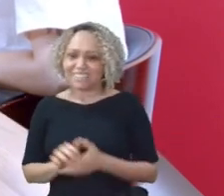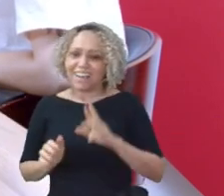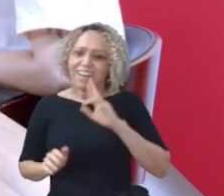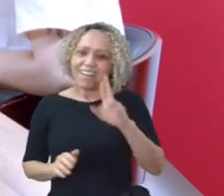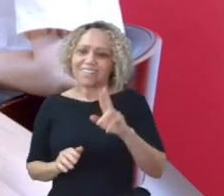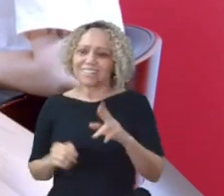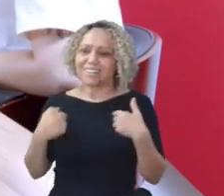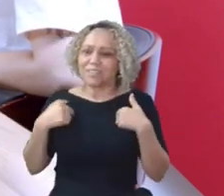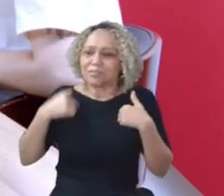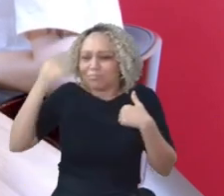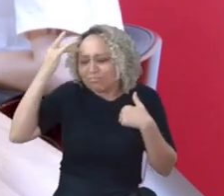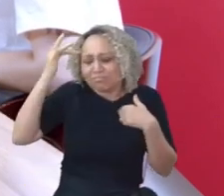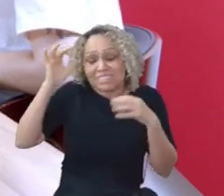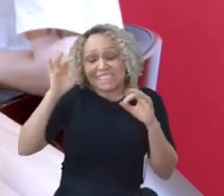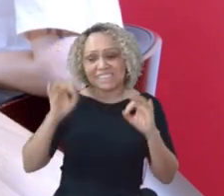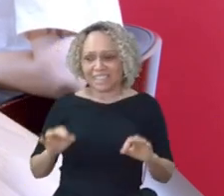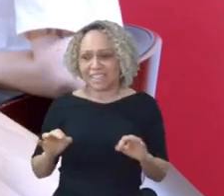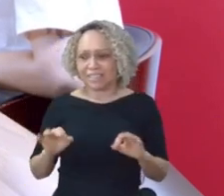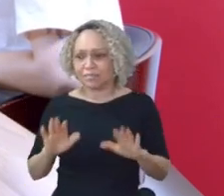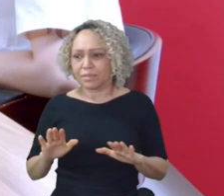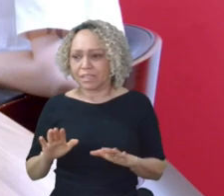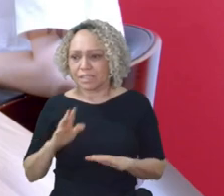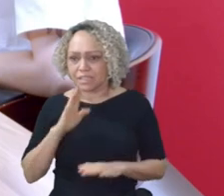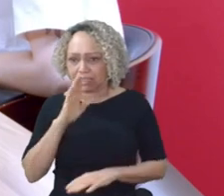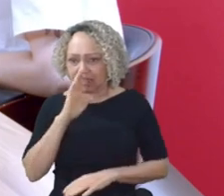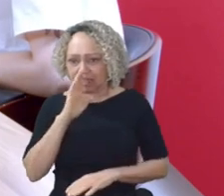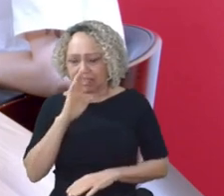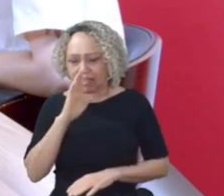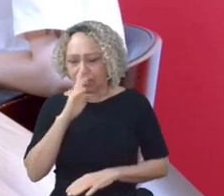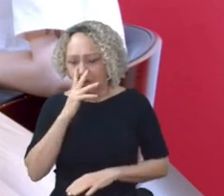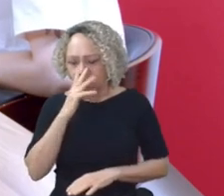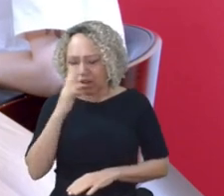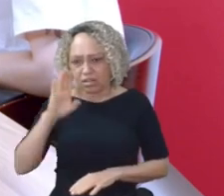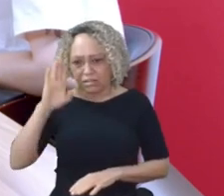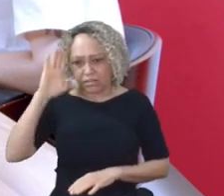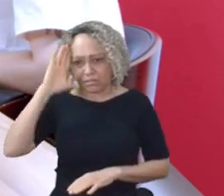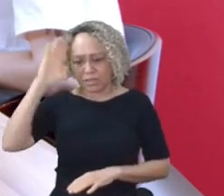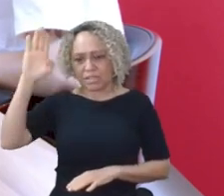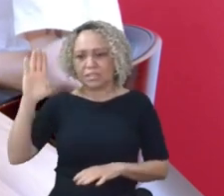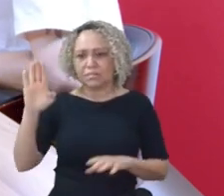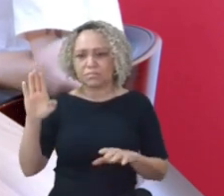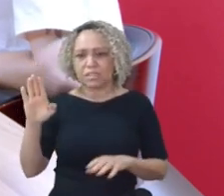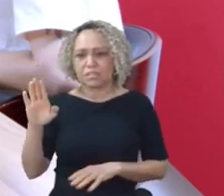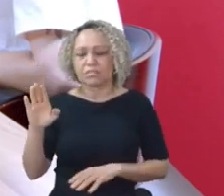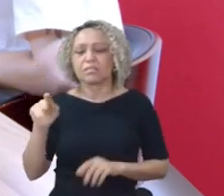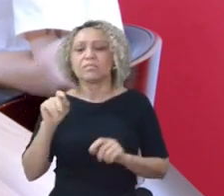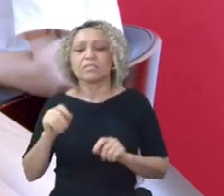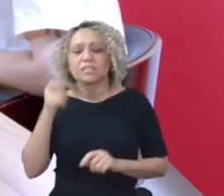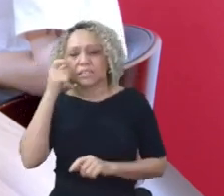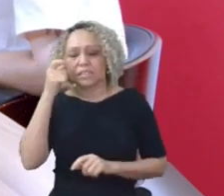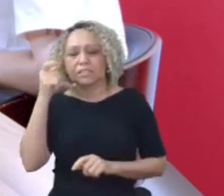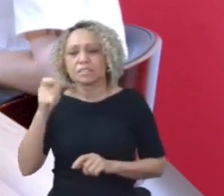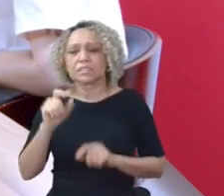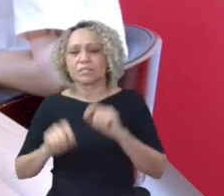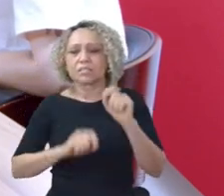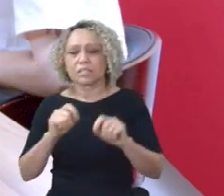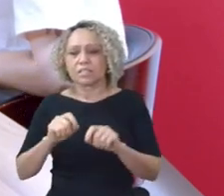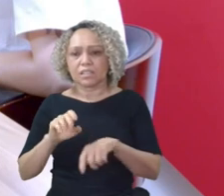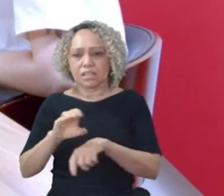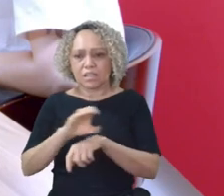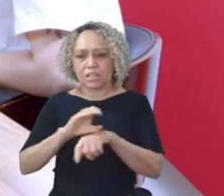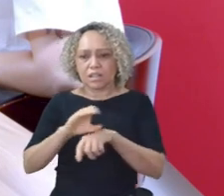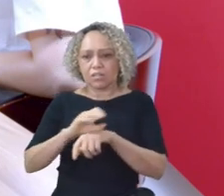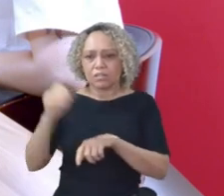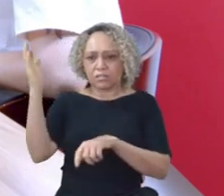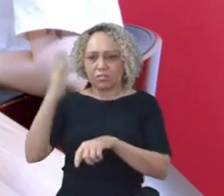eu posso trazer como principal uma coisa bem interessante é que recentemente a Constituição